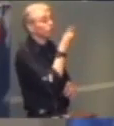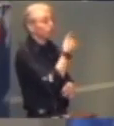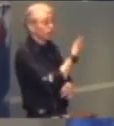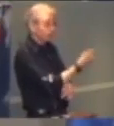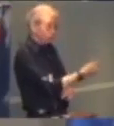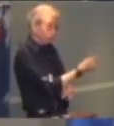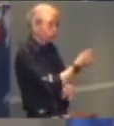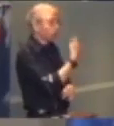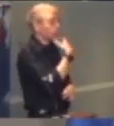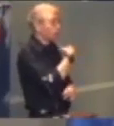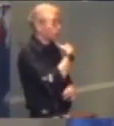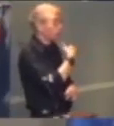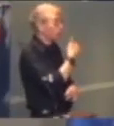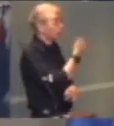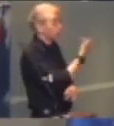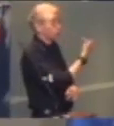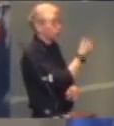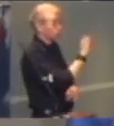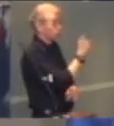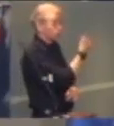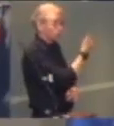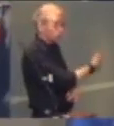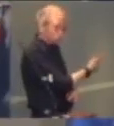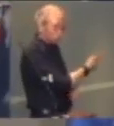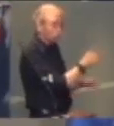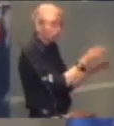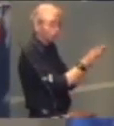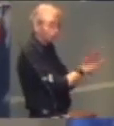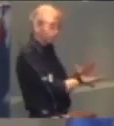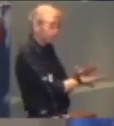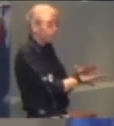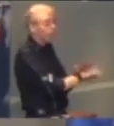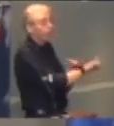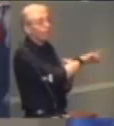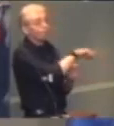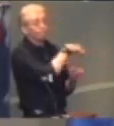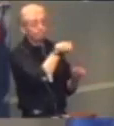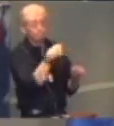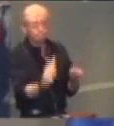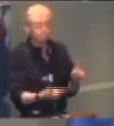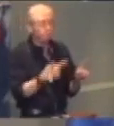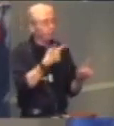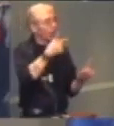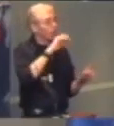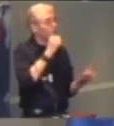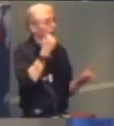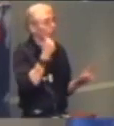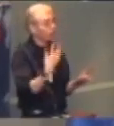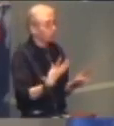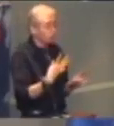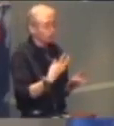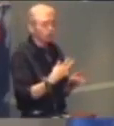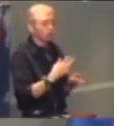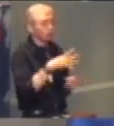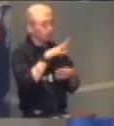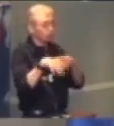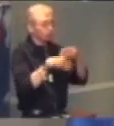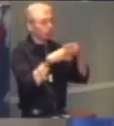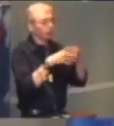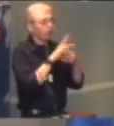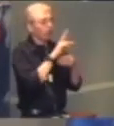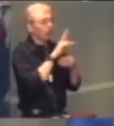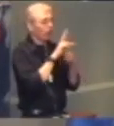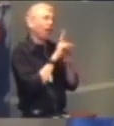dezembro de 2012 em 2014 sai a regulamentação